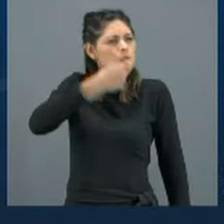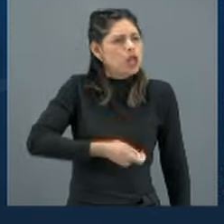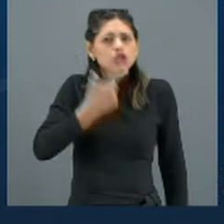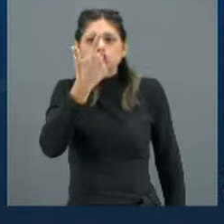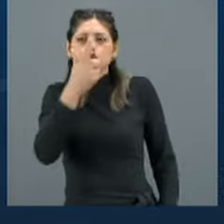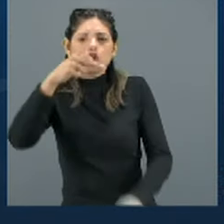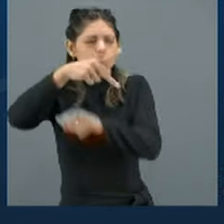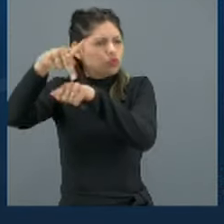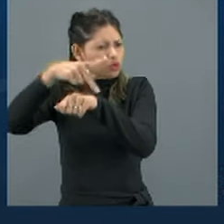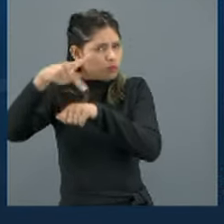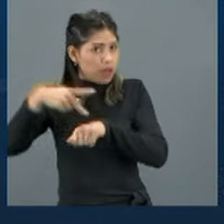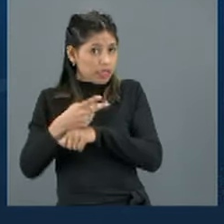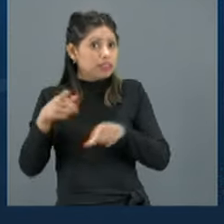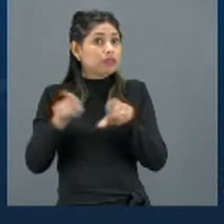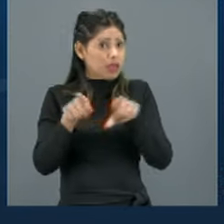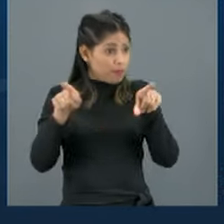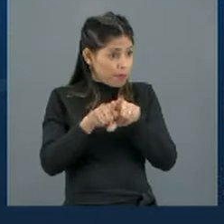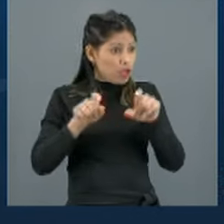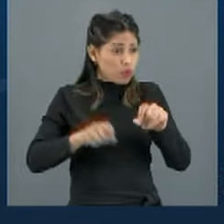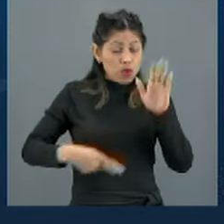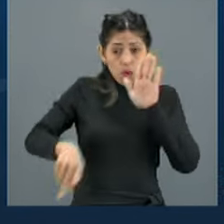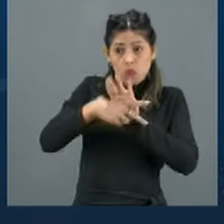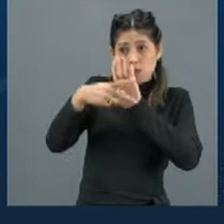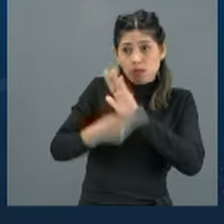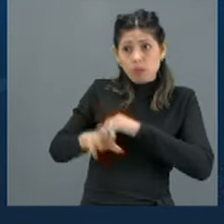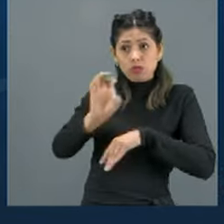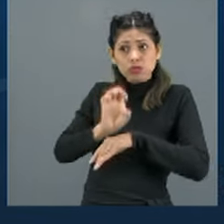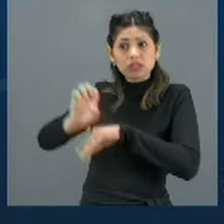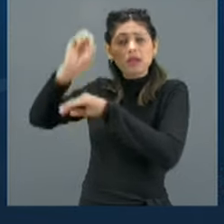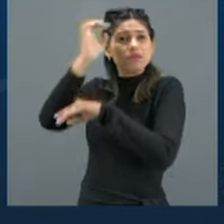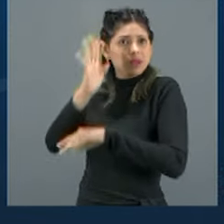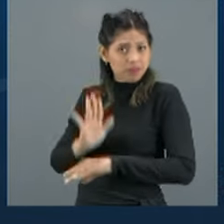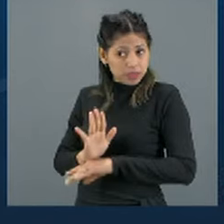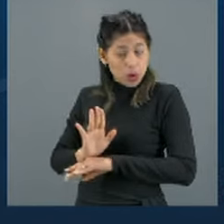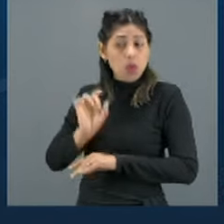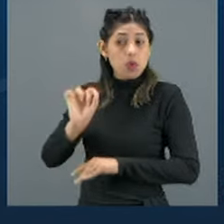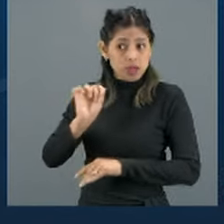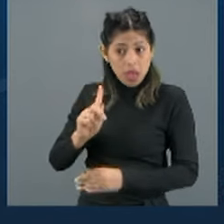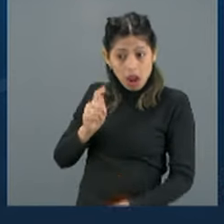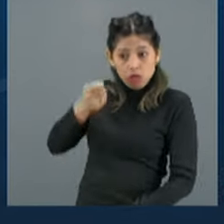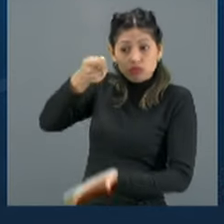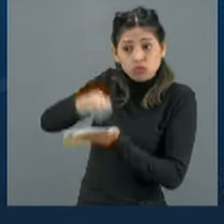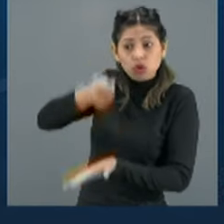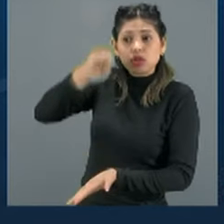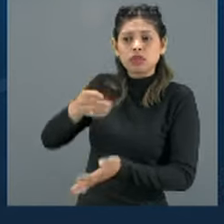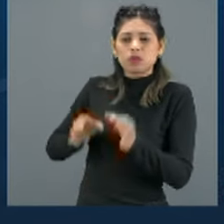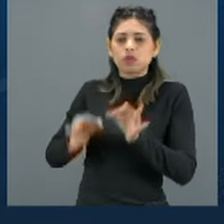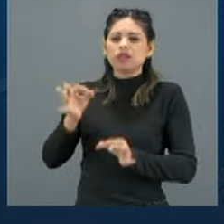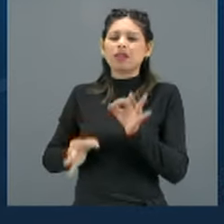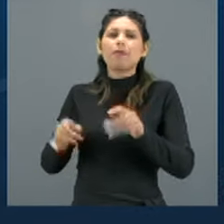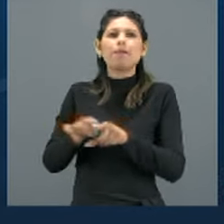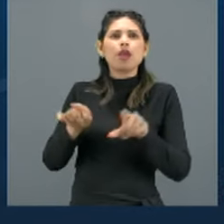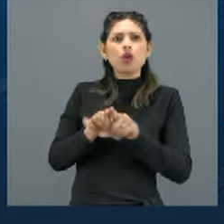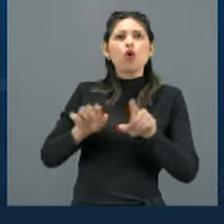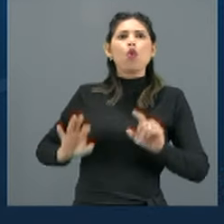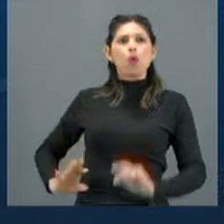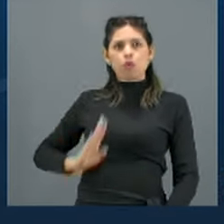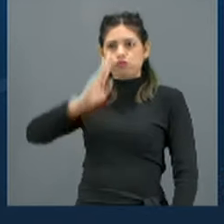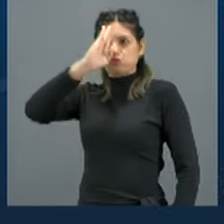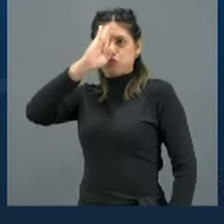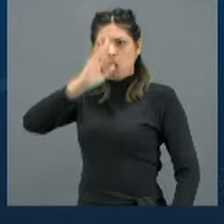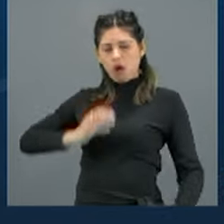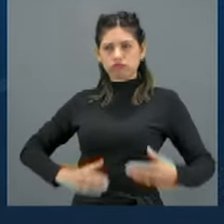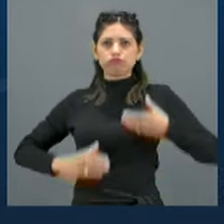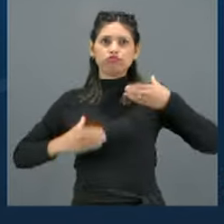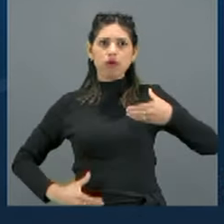da ação do próprio Estado brasileiro. A decisão judicial e a presença do Exército Brasileiro, da Polícia